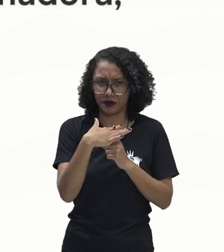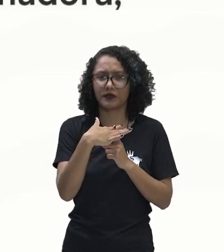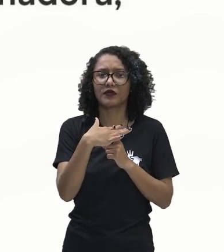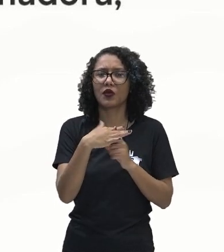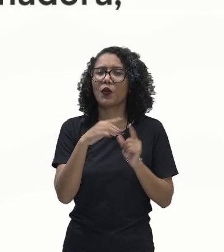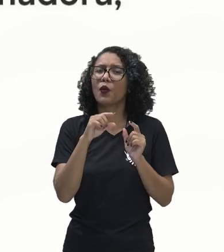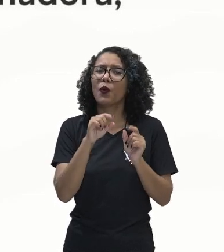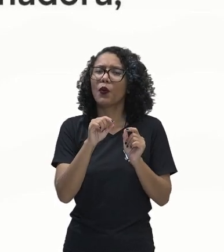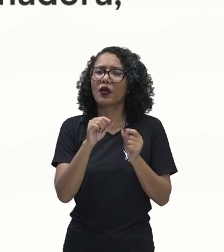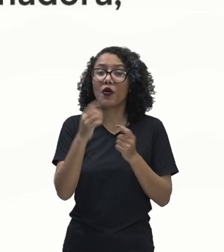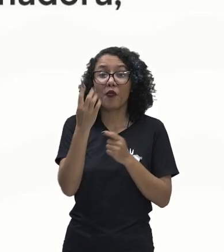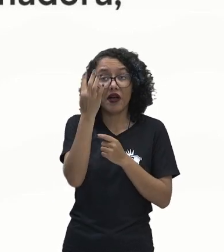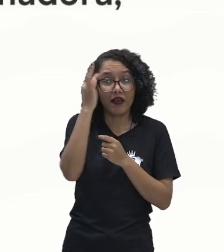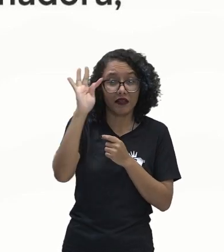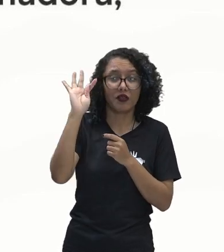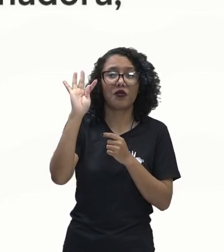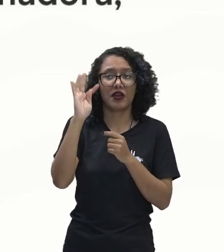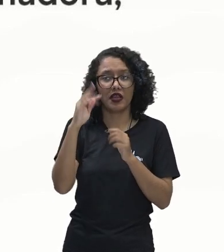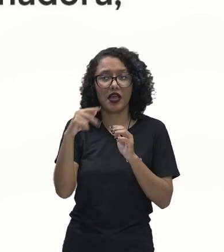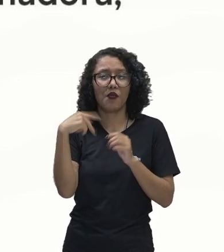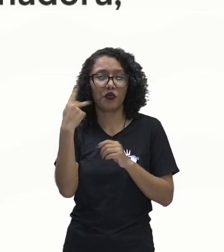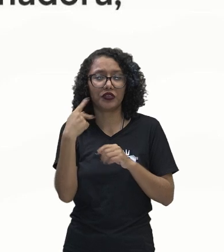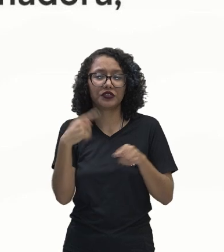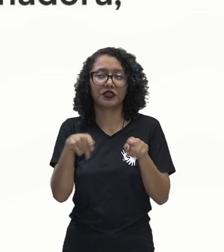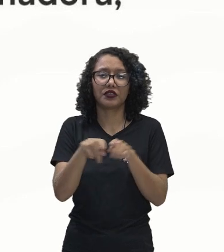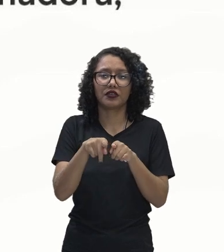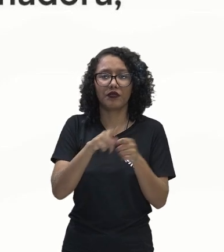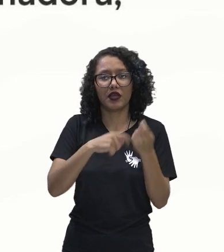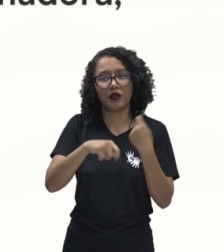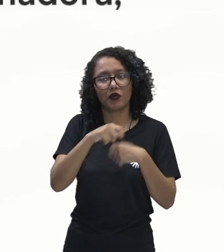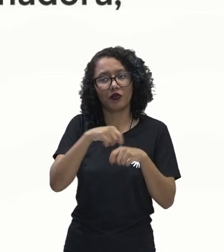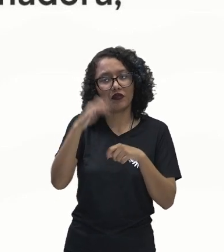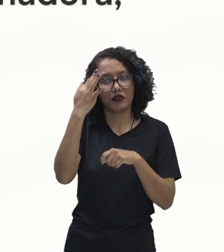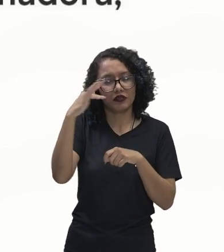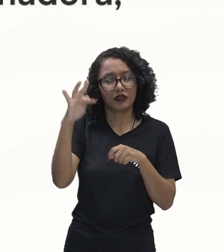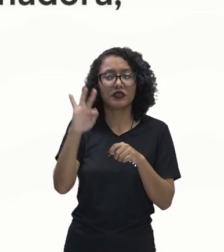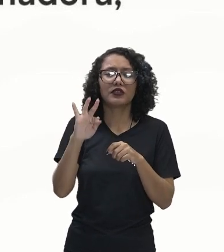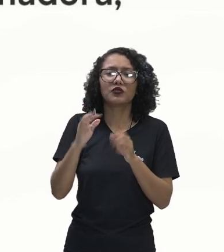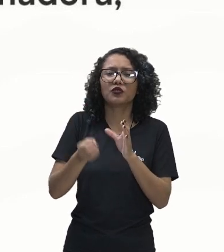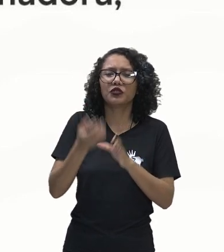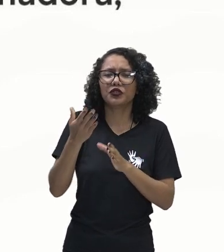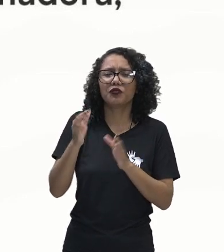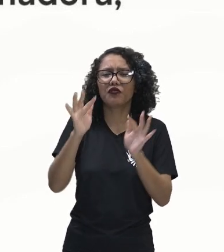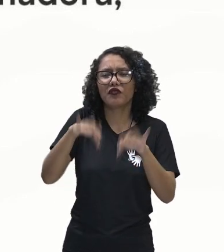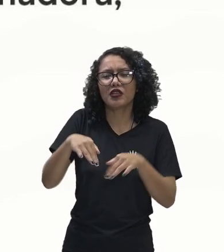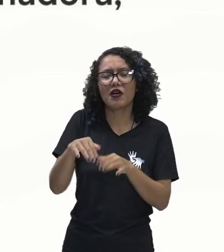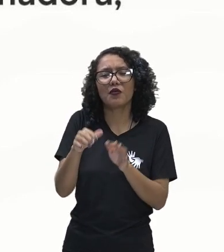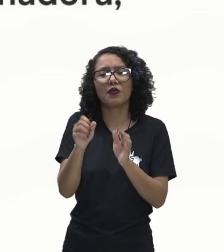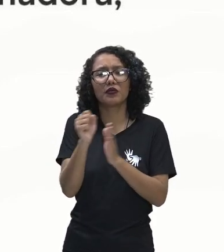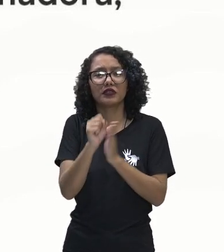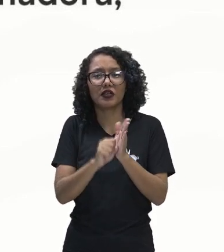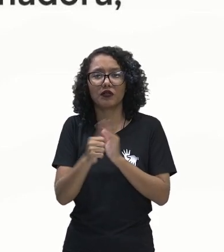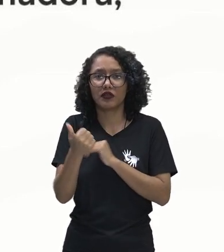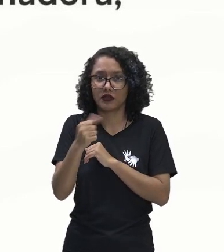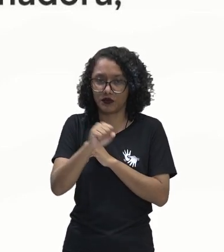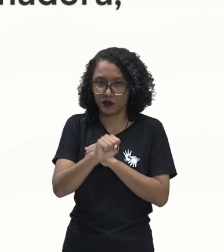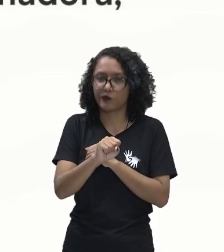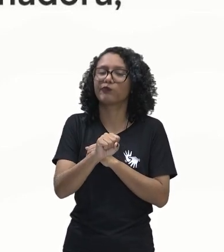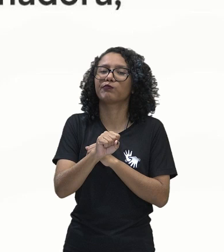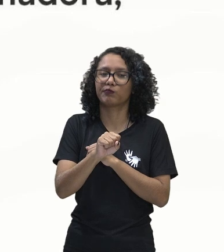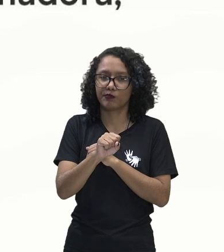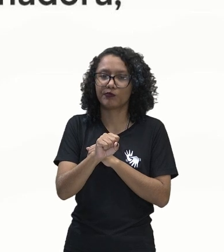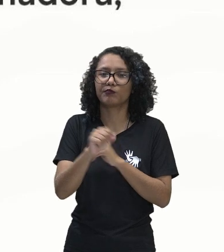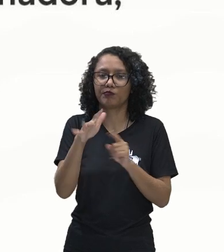doutrina política, econômica e filosófica surgida no final do século XVIII. Ela